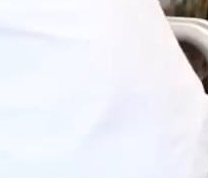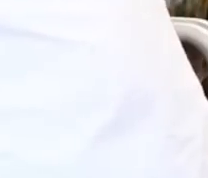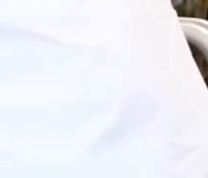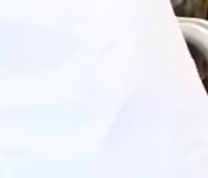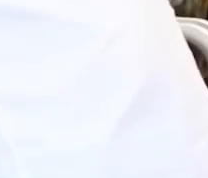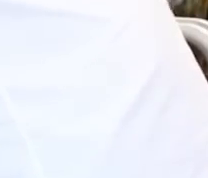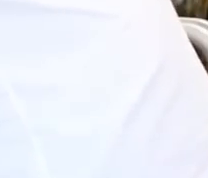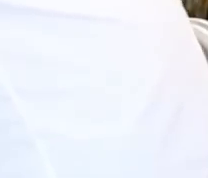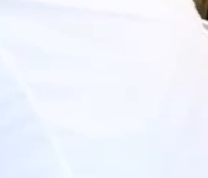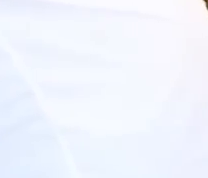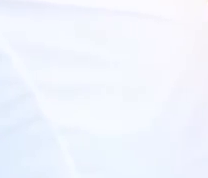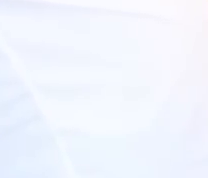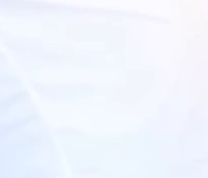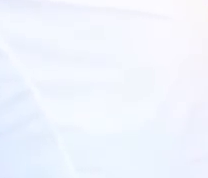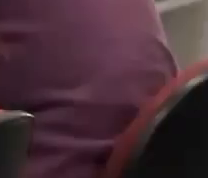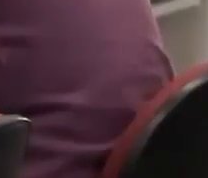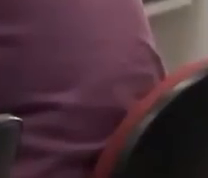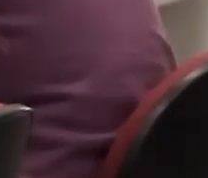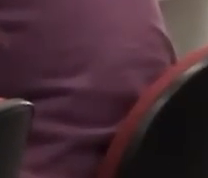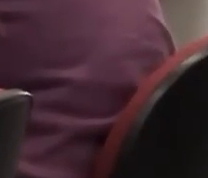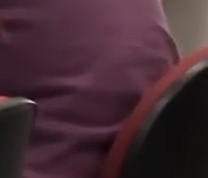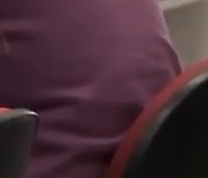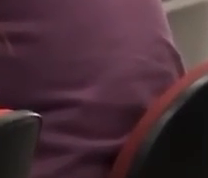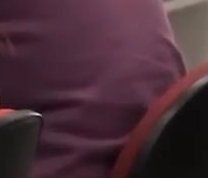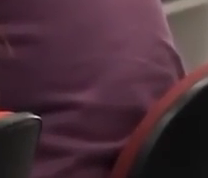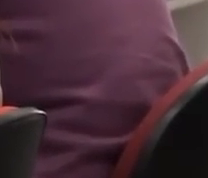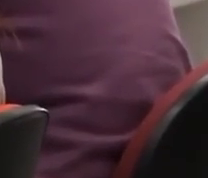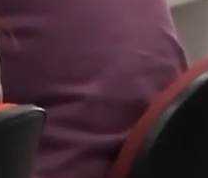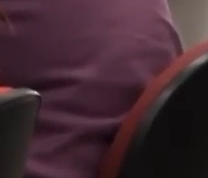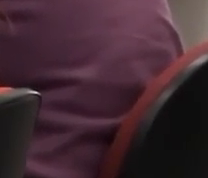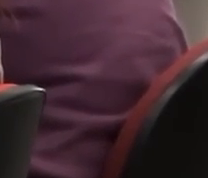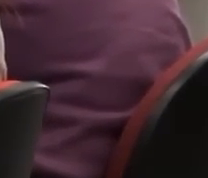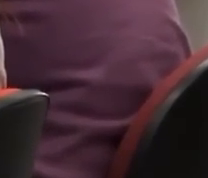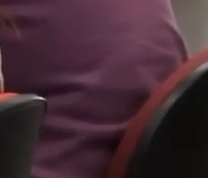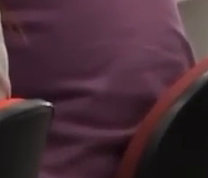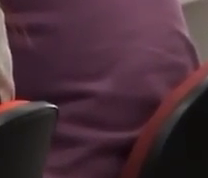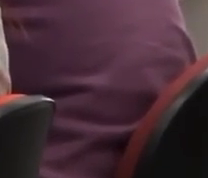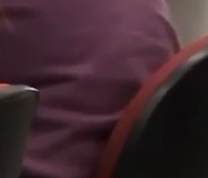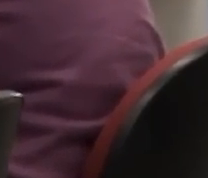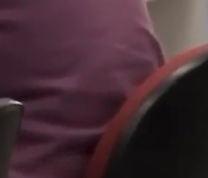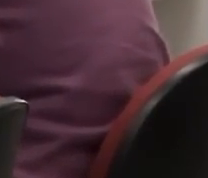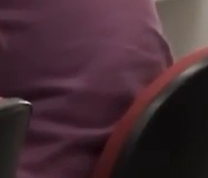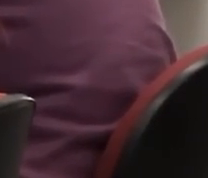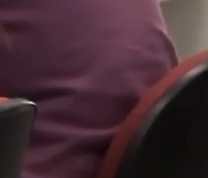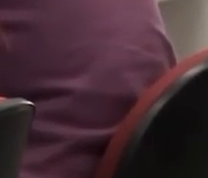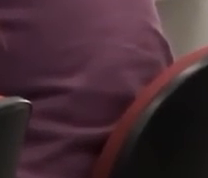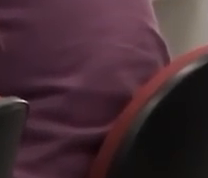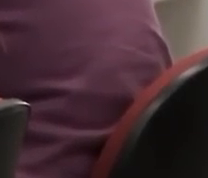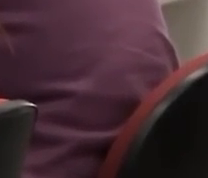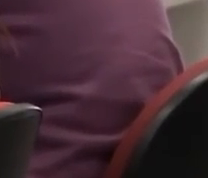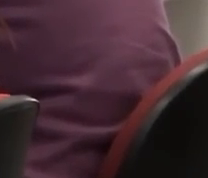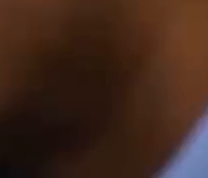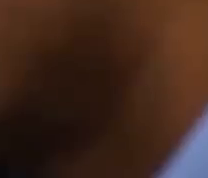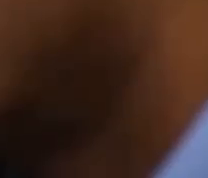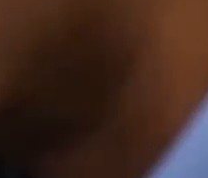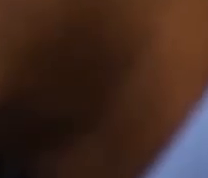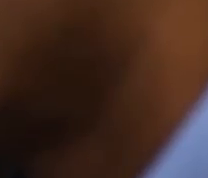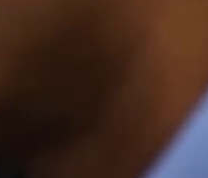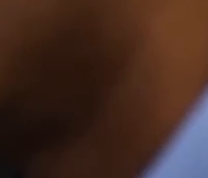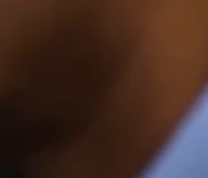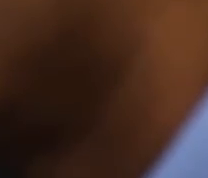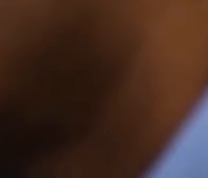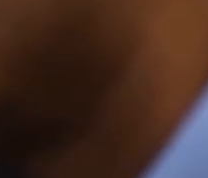Conheça um dos serviços gratuitos da Câmara de Guarulhos. No Telecentro Cidadão, você pode acessar a internet, enviar e